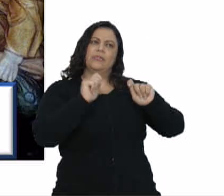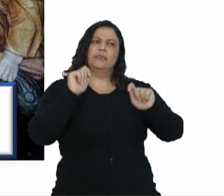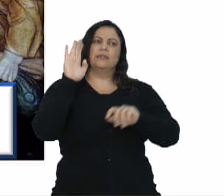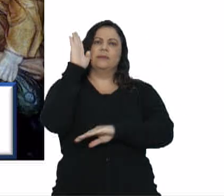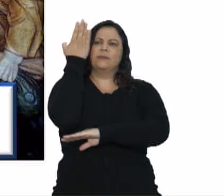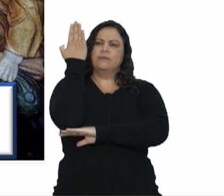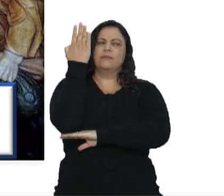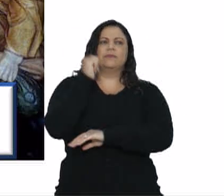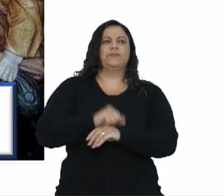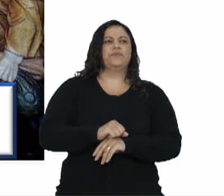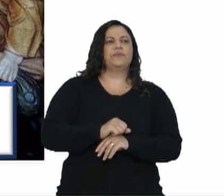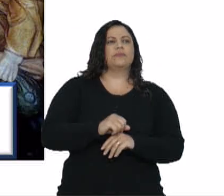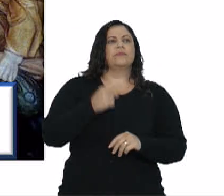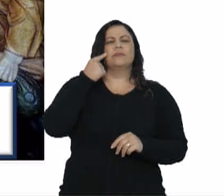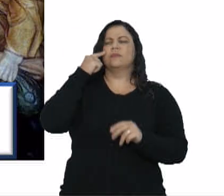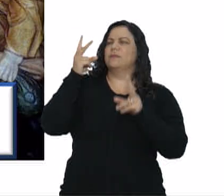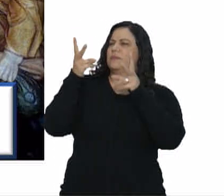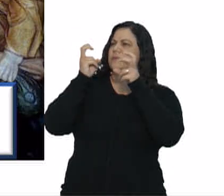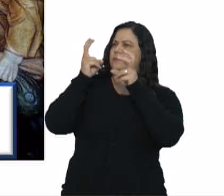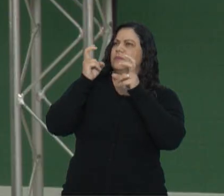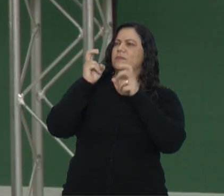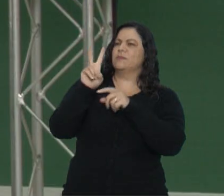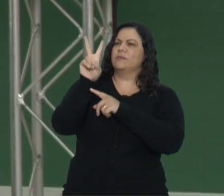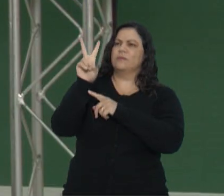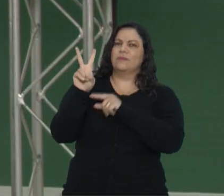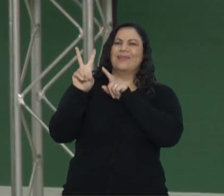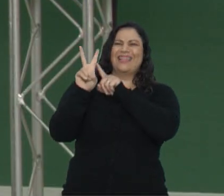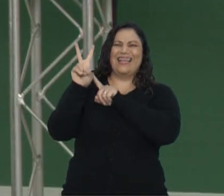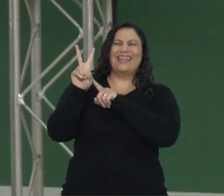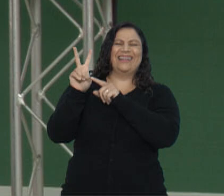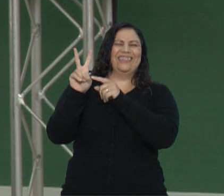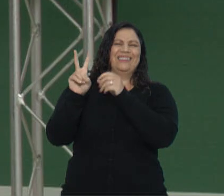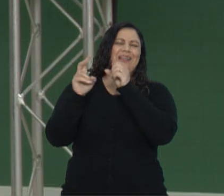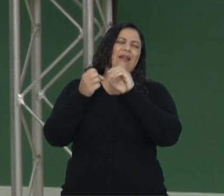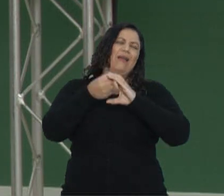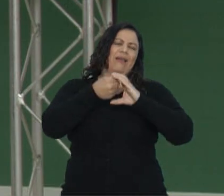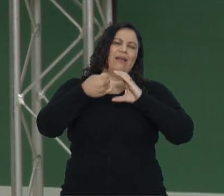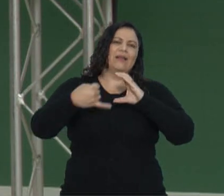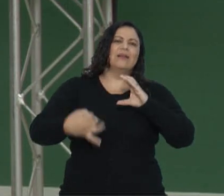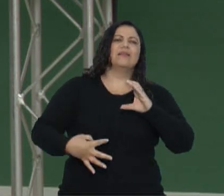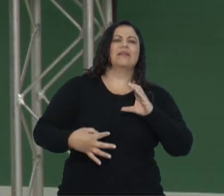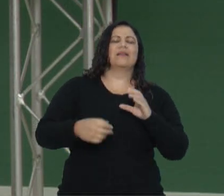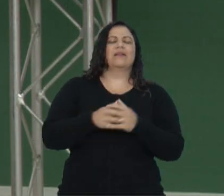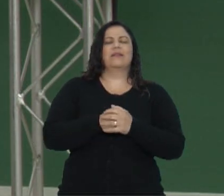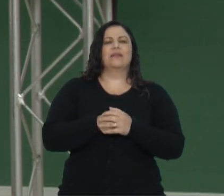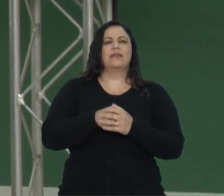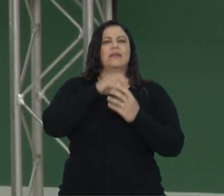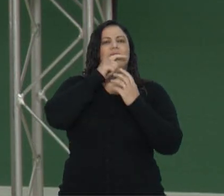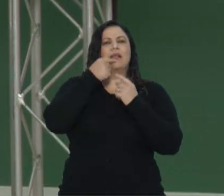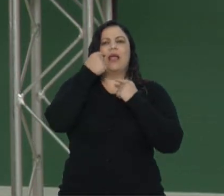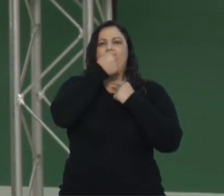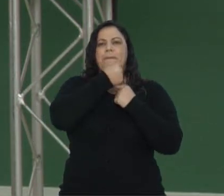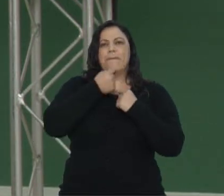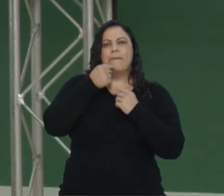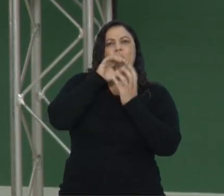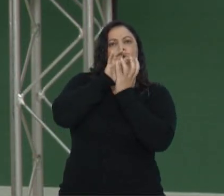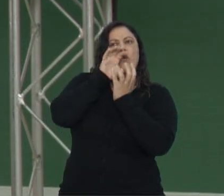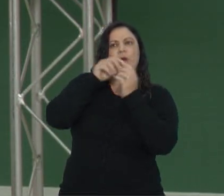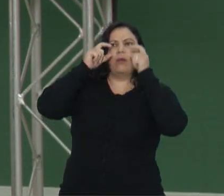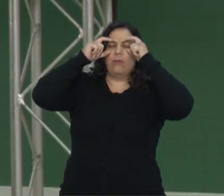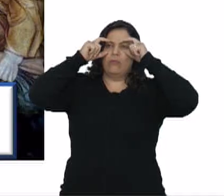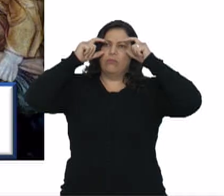do V, ó. Se você olhar aqui os queixos, a boca sempre entreaberta, os